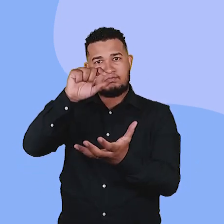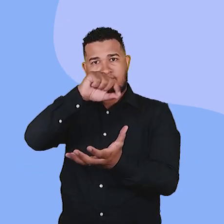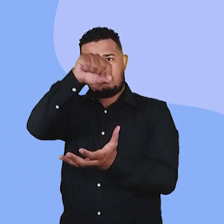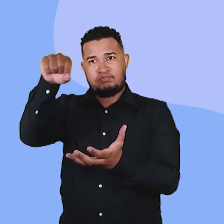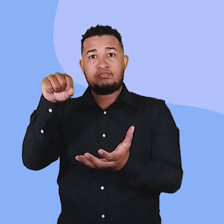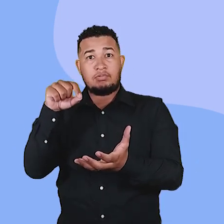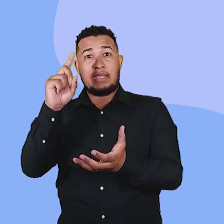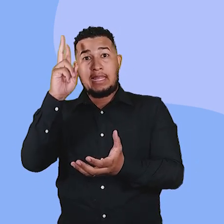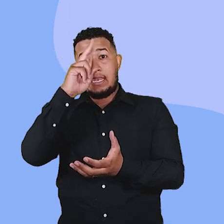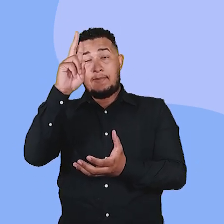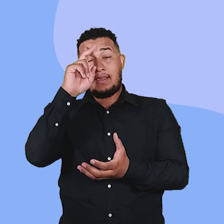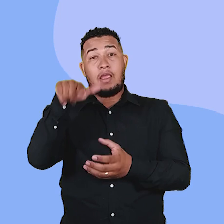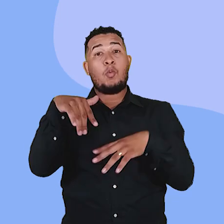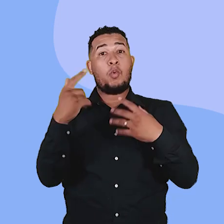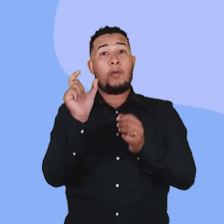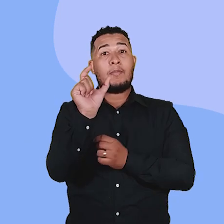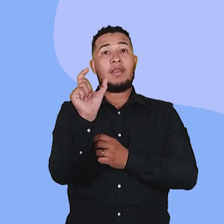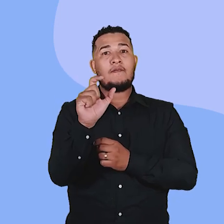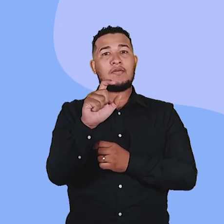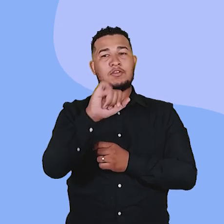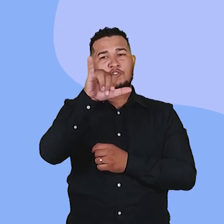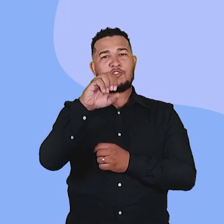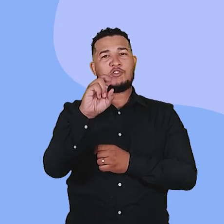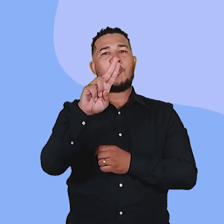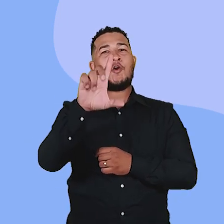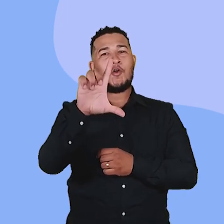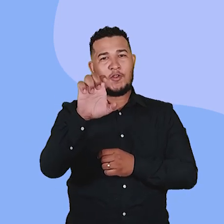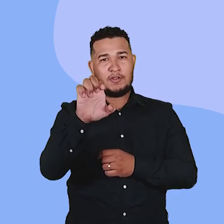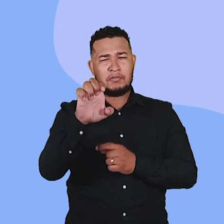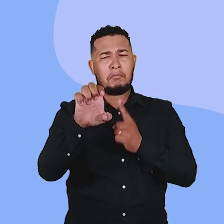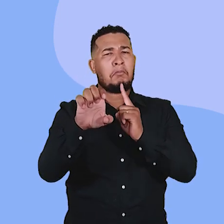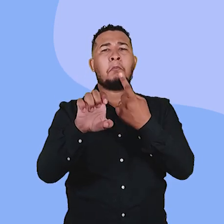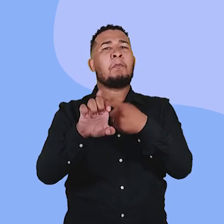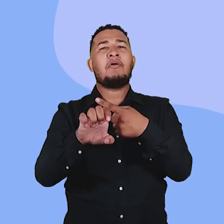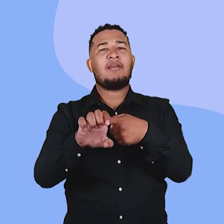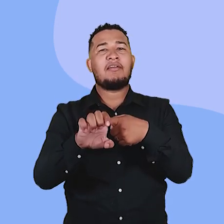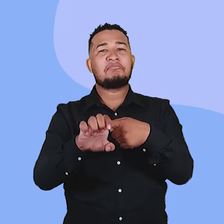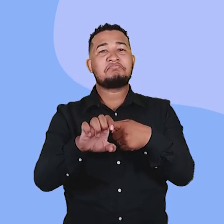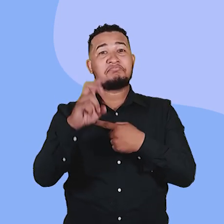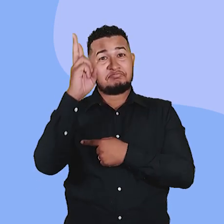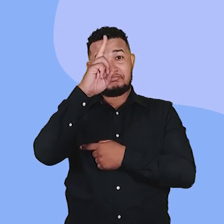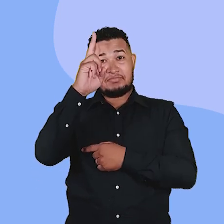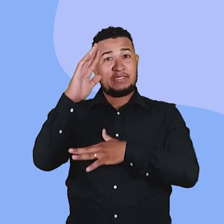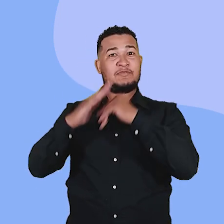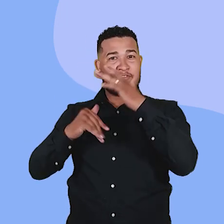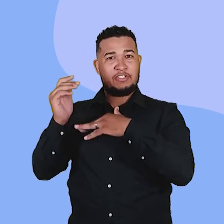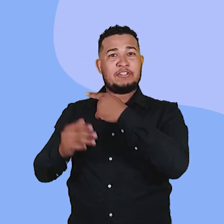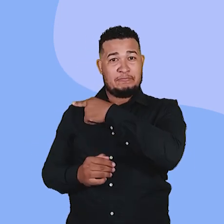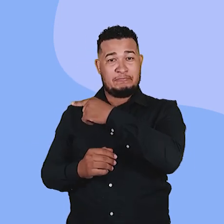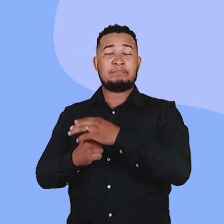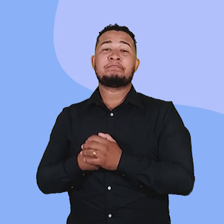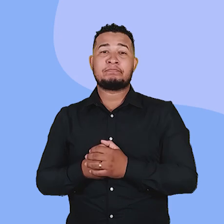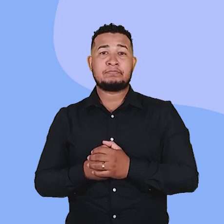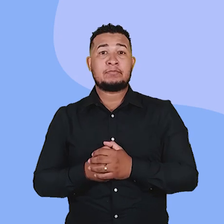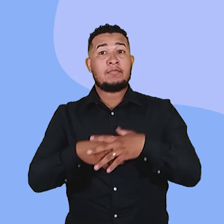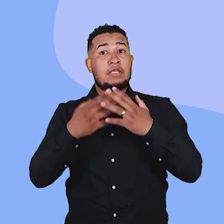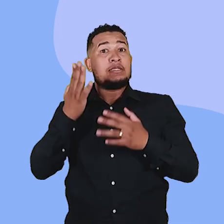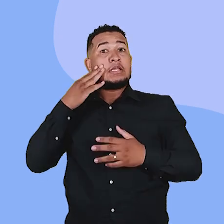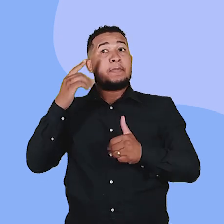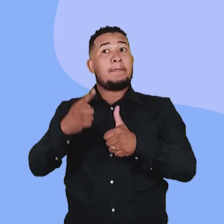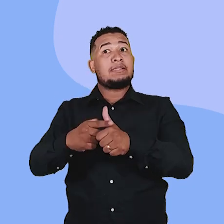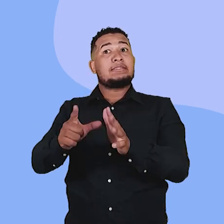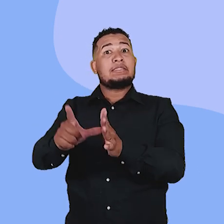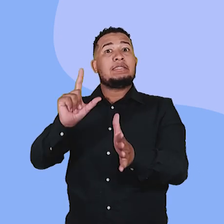àquele físico lá que eu falei anteriormente. A caloria, unidade estabelecida antes de entender o calor como forma